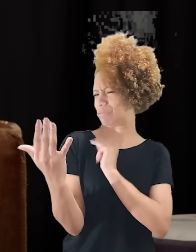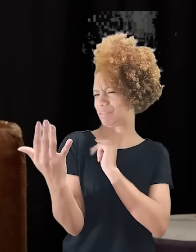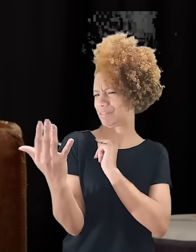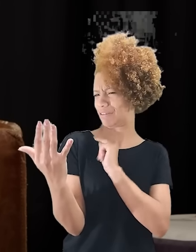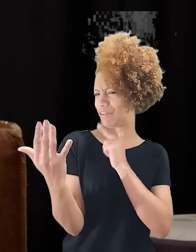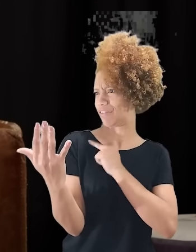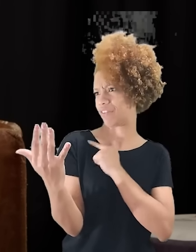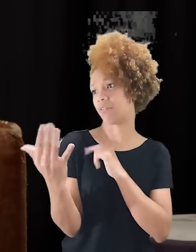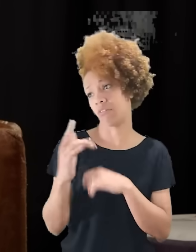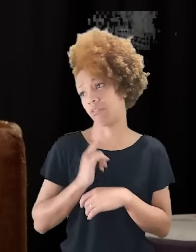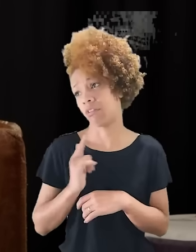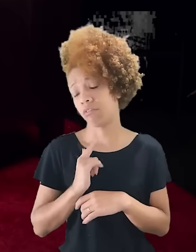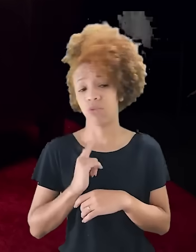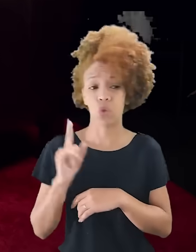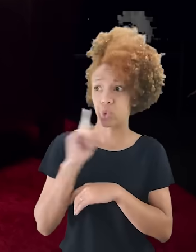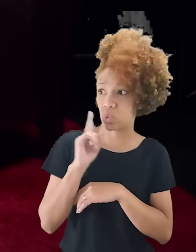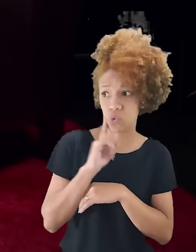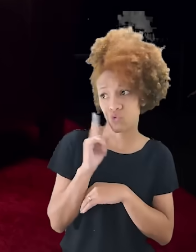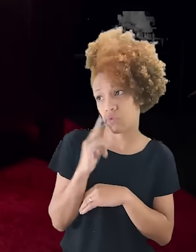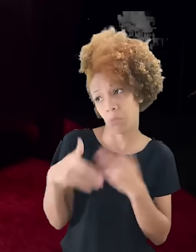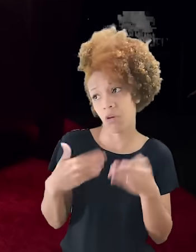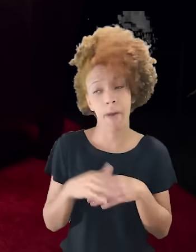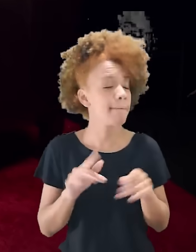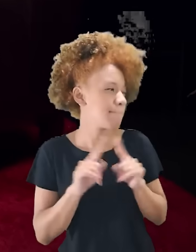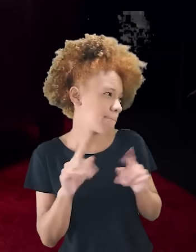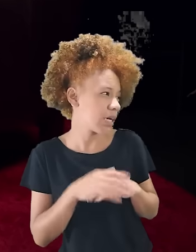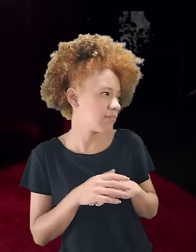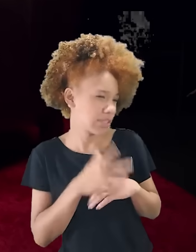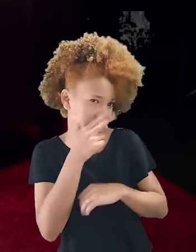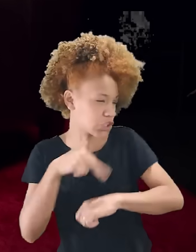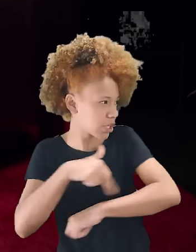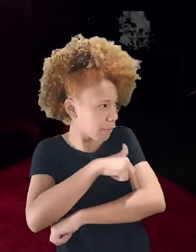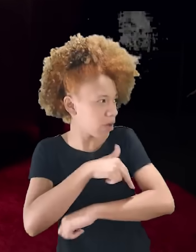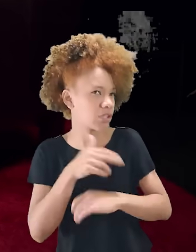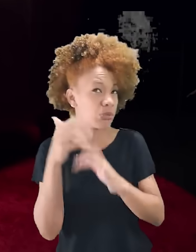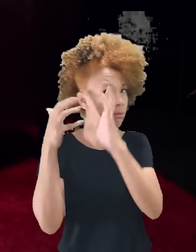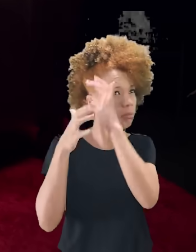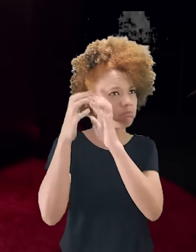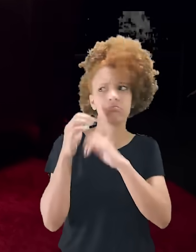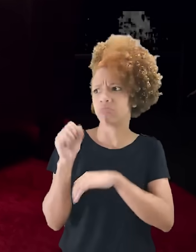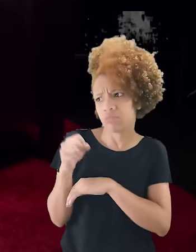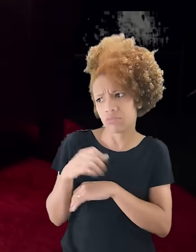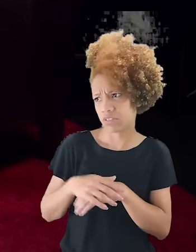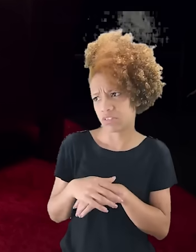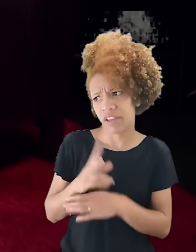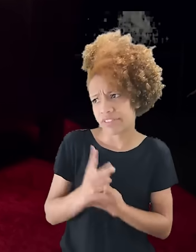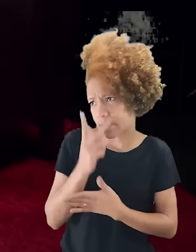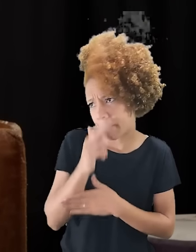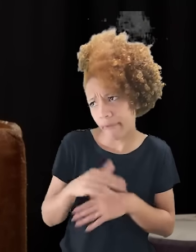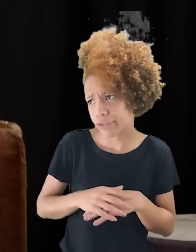coisa feia tem óbvio que tem porque todo dia é uma coisinha né você acha que a moda acaba deixando a cabeça das mulheres um pouco meio Claro você sempre acha que a